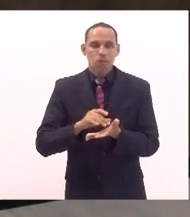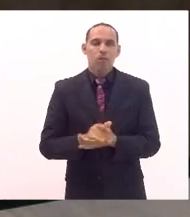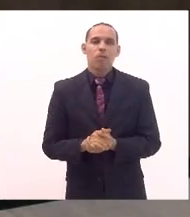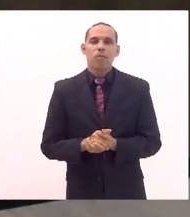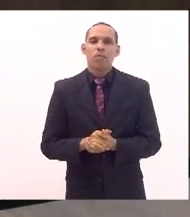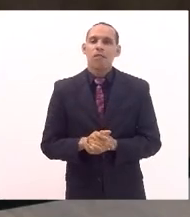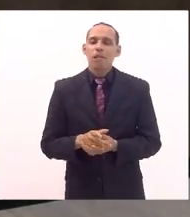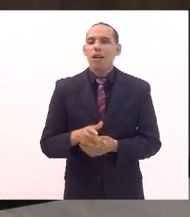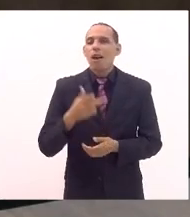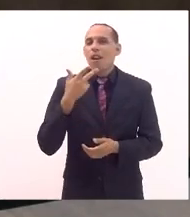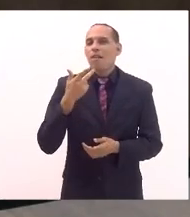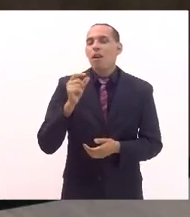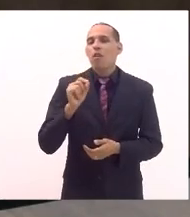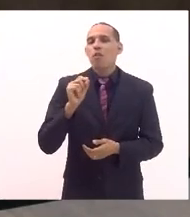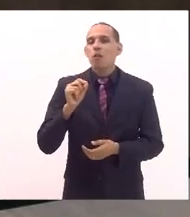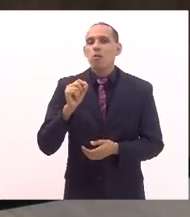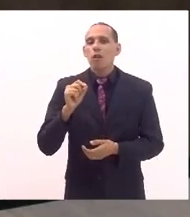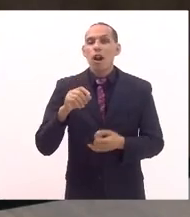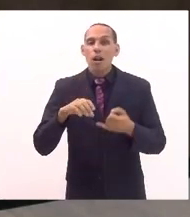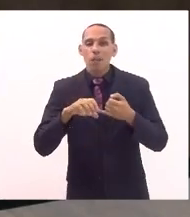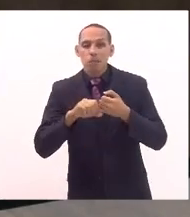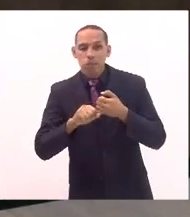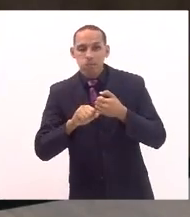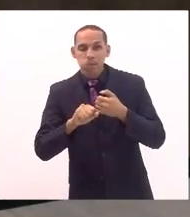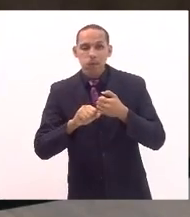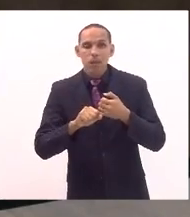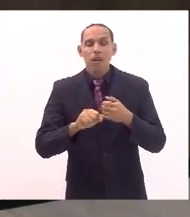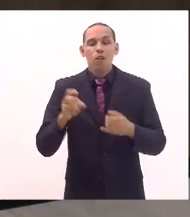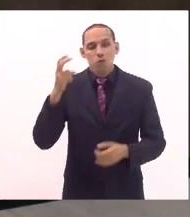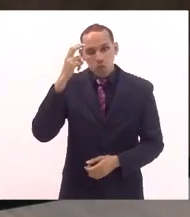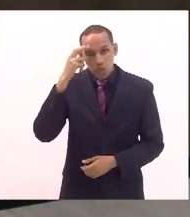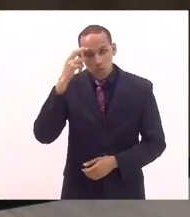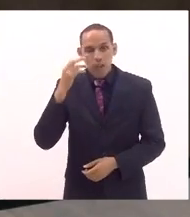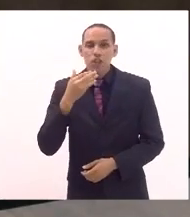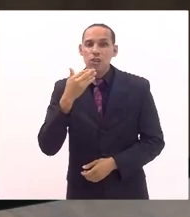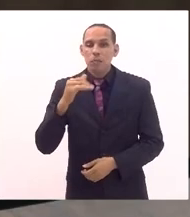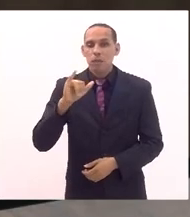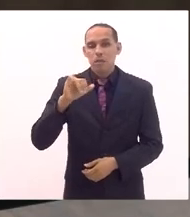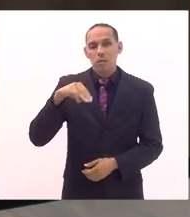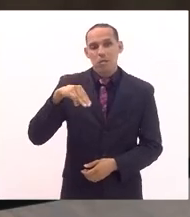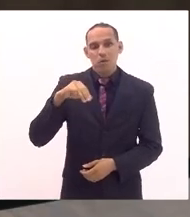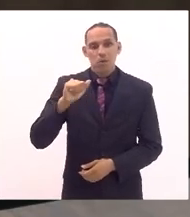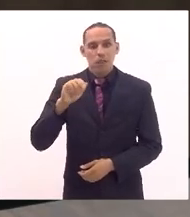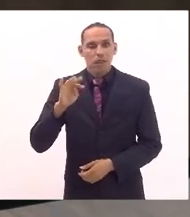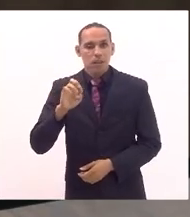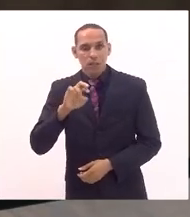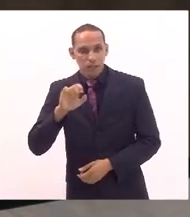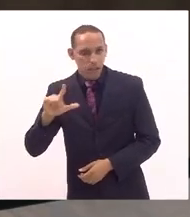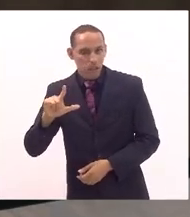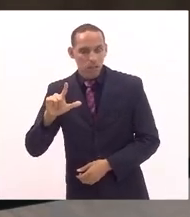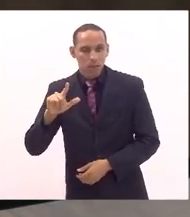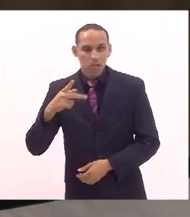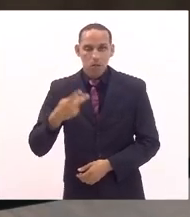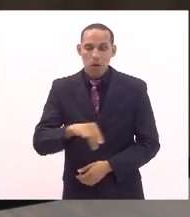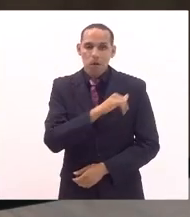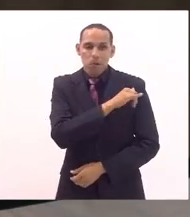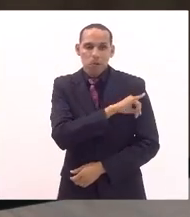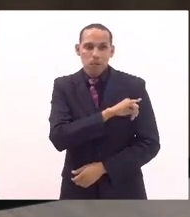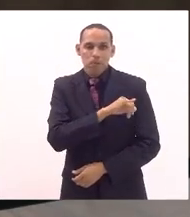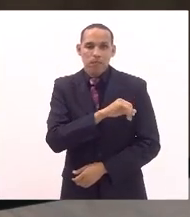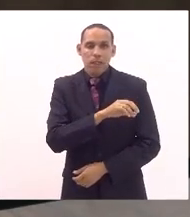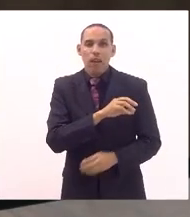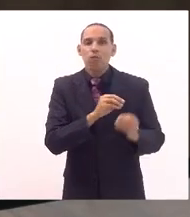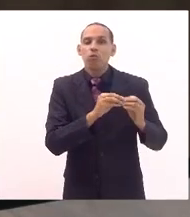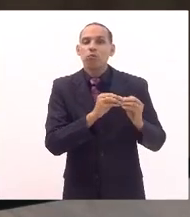ela declara patrimônio cultural de natureza natureza imaterial do Estado do Rio de Janeiro as